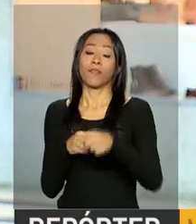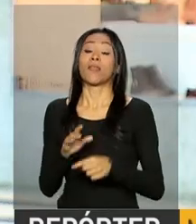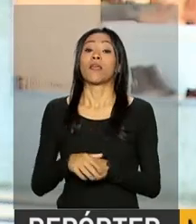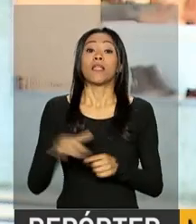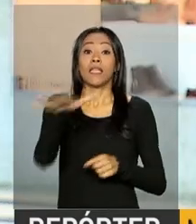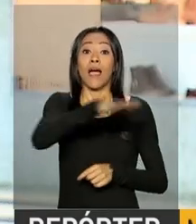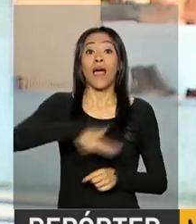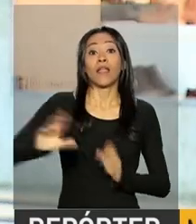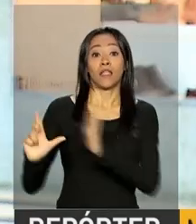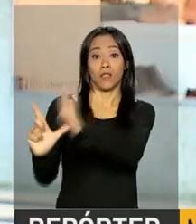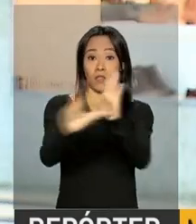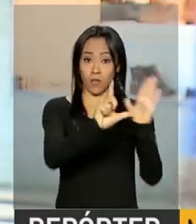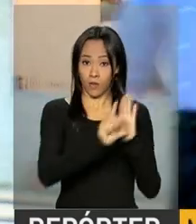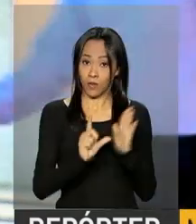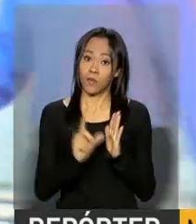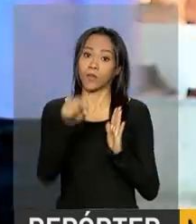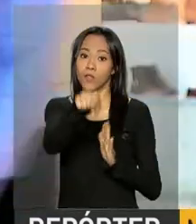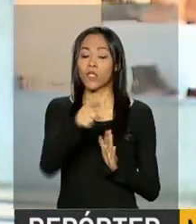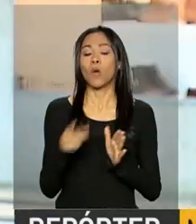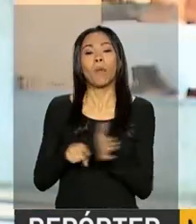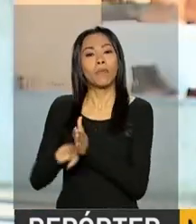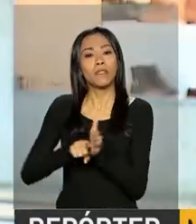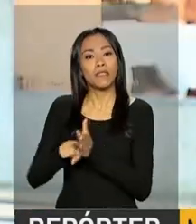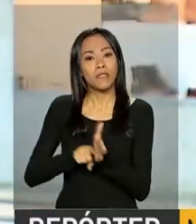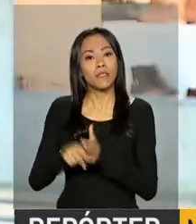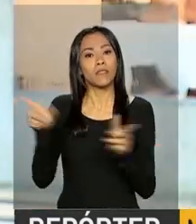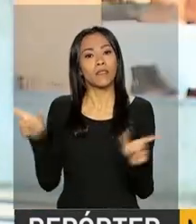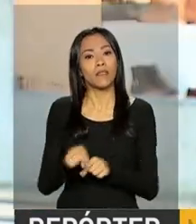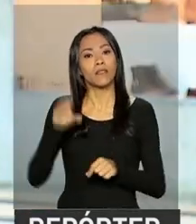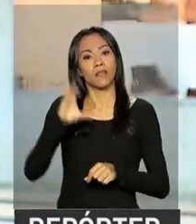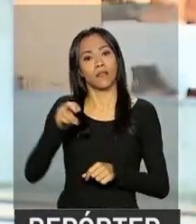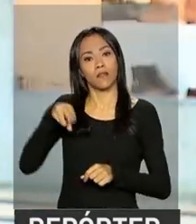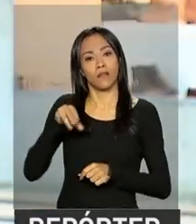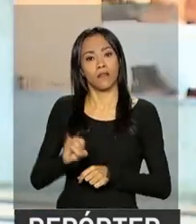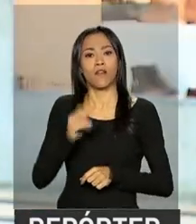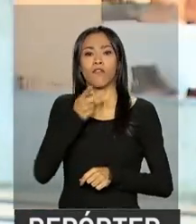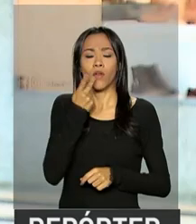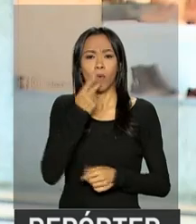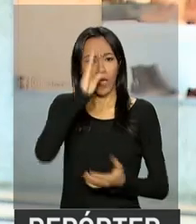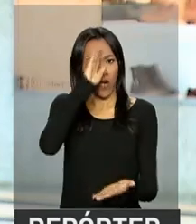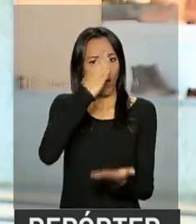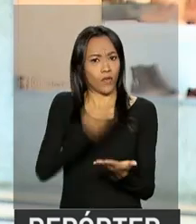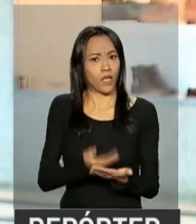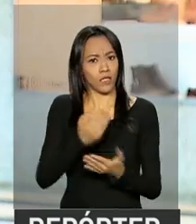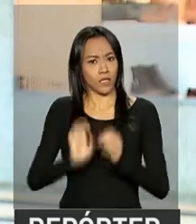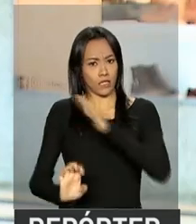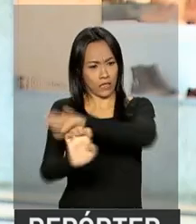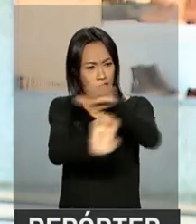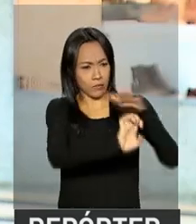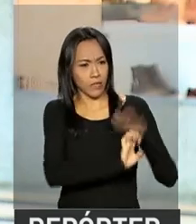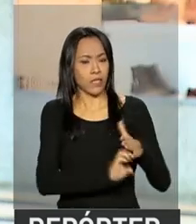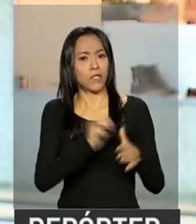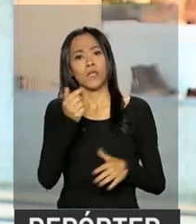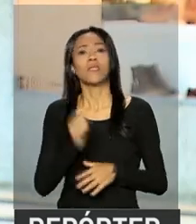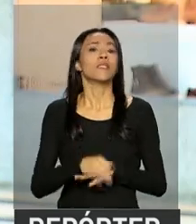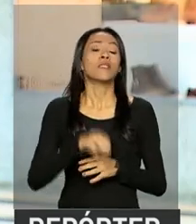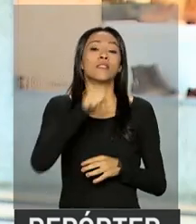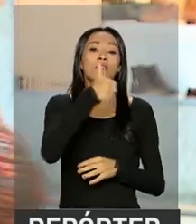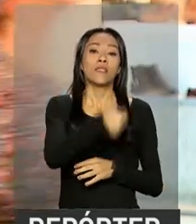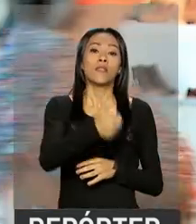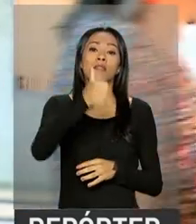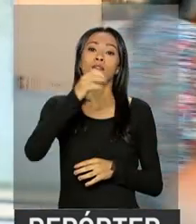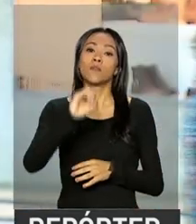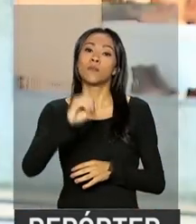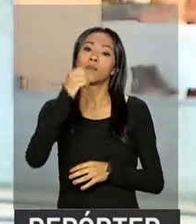varejo uma pesquisa da Confederação Nacional do Comércio apontou que a confiança do empresário chegou a 122,3